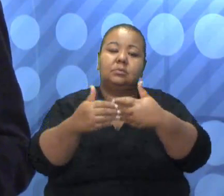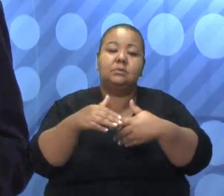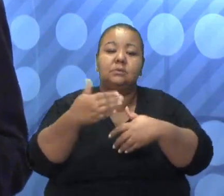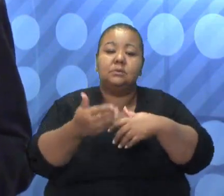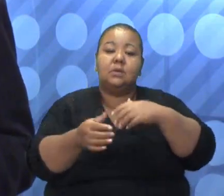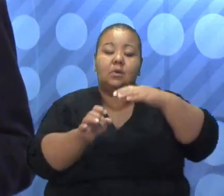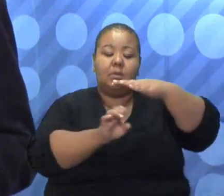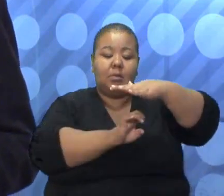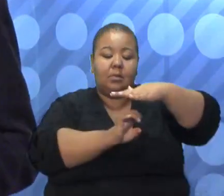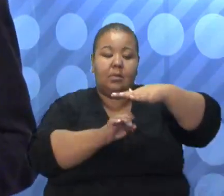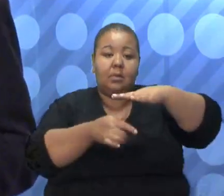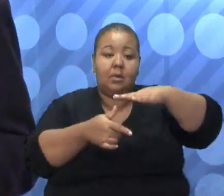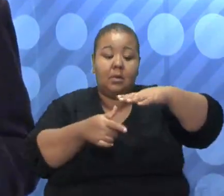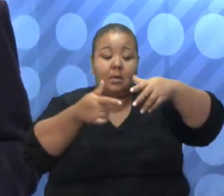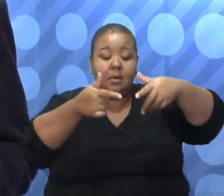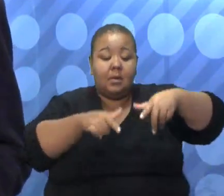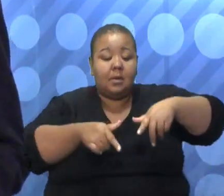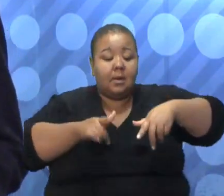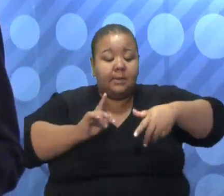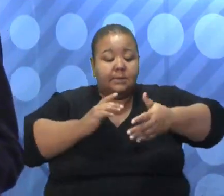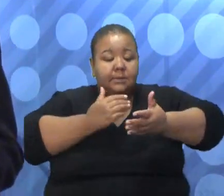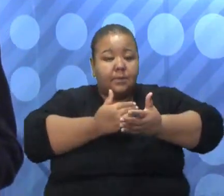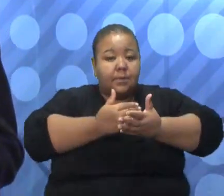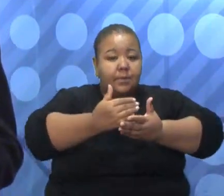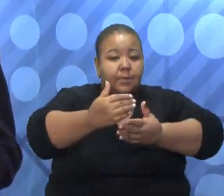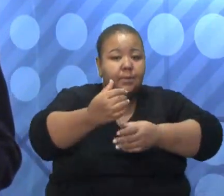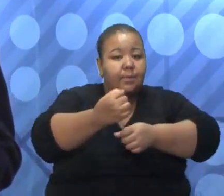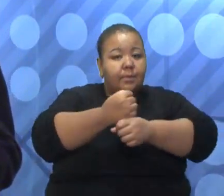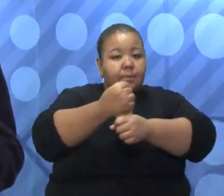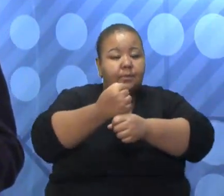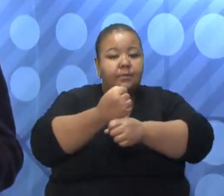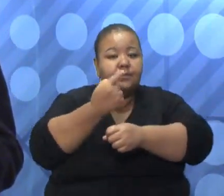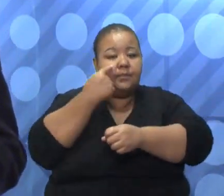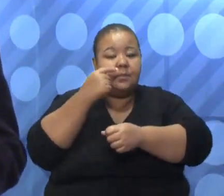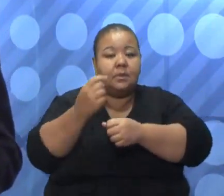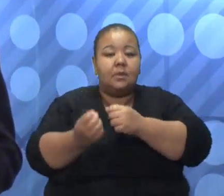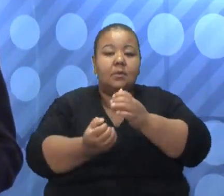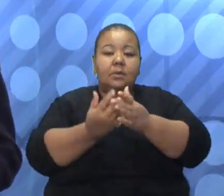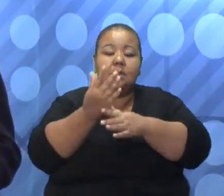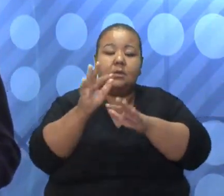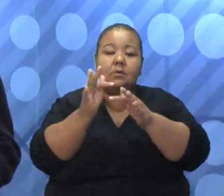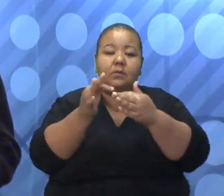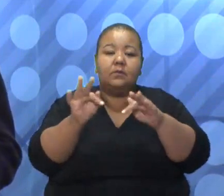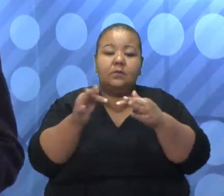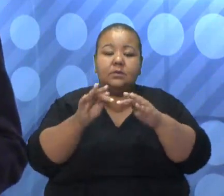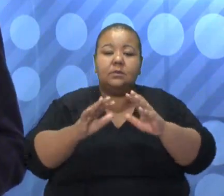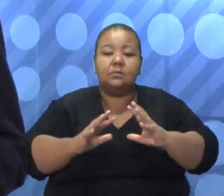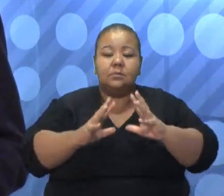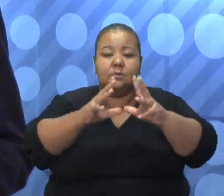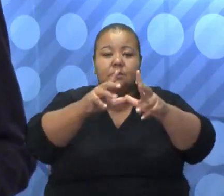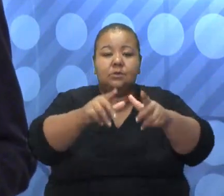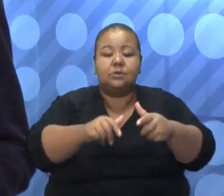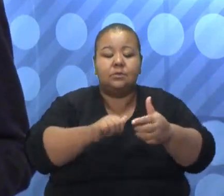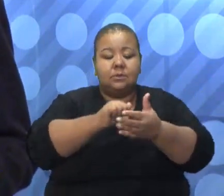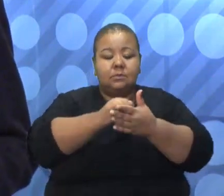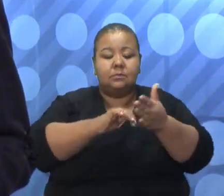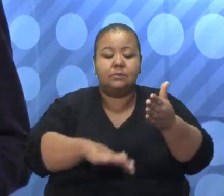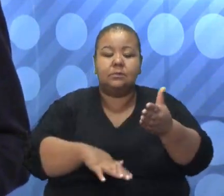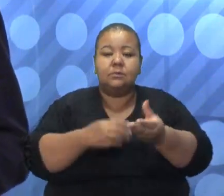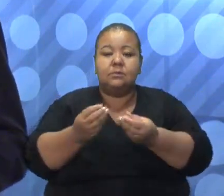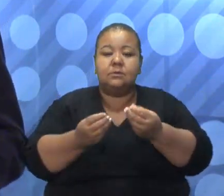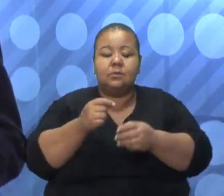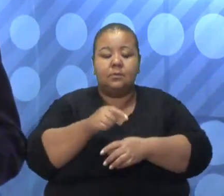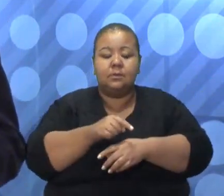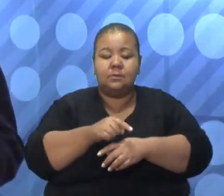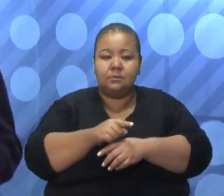produtiva, antes dela acontecer e o meu processo produtivo acontecer, eu vou lá e crio um fluxograma de todas as atividades e de que modo